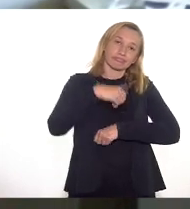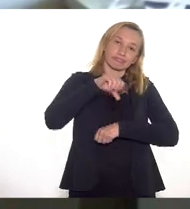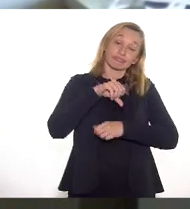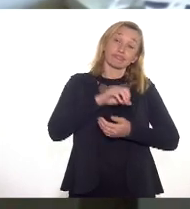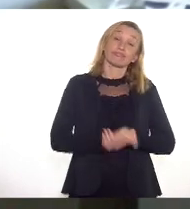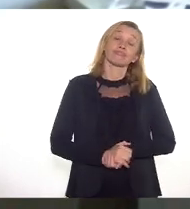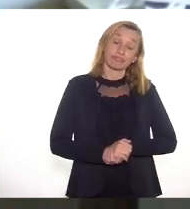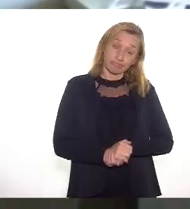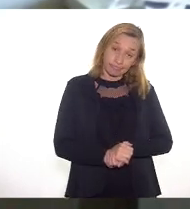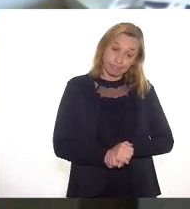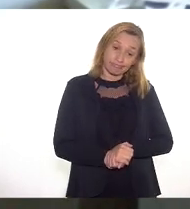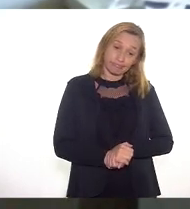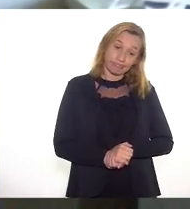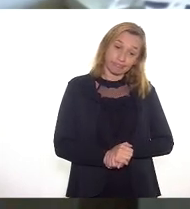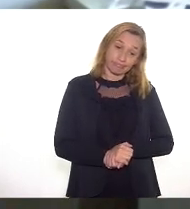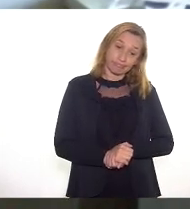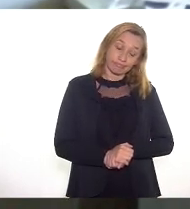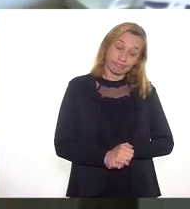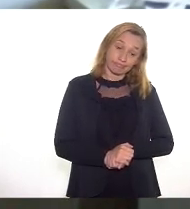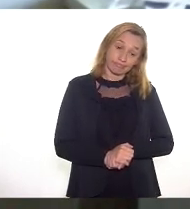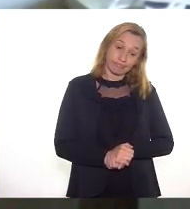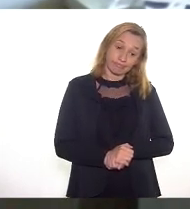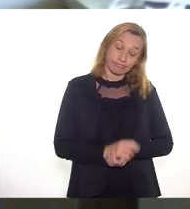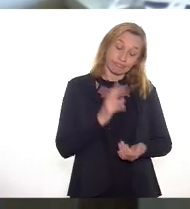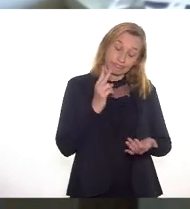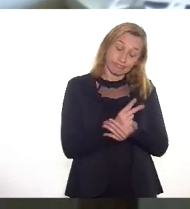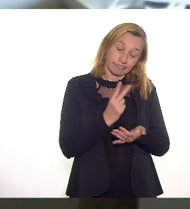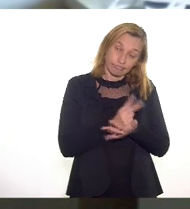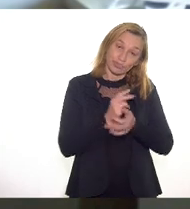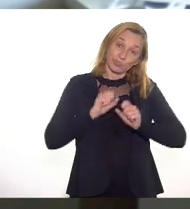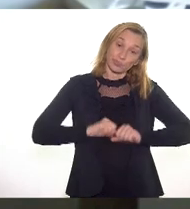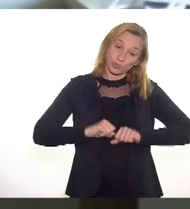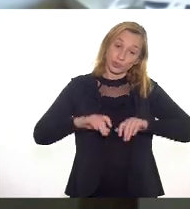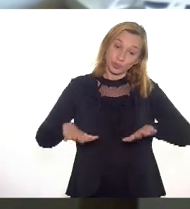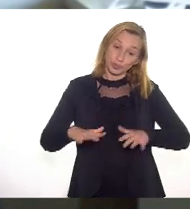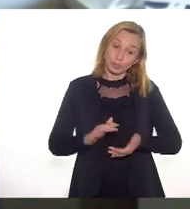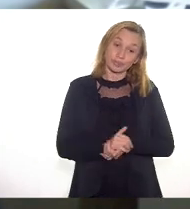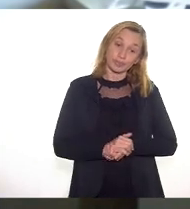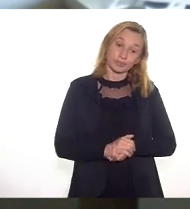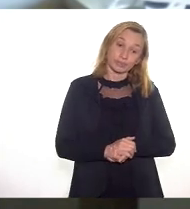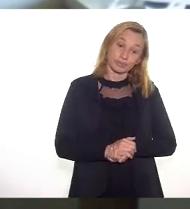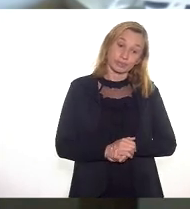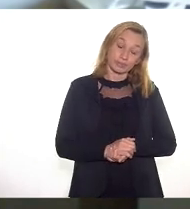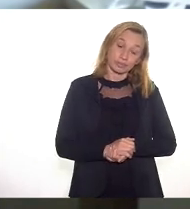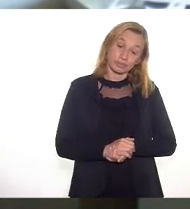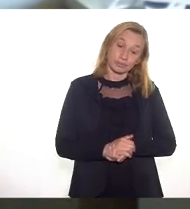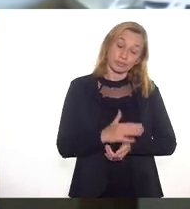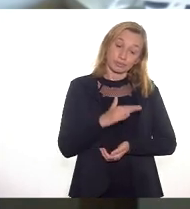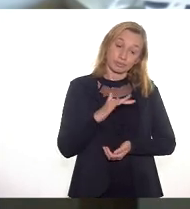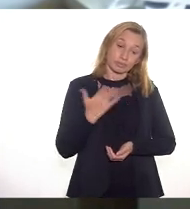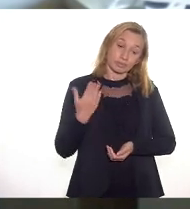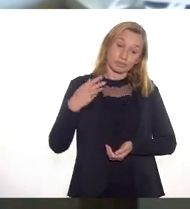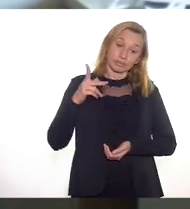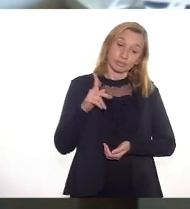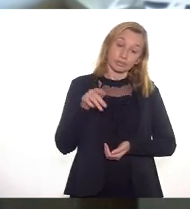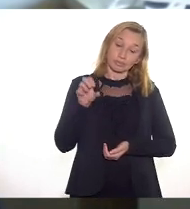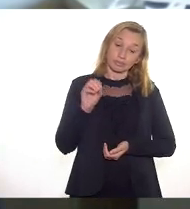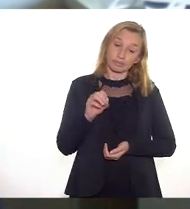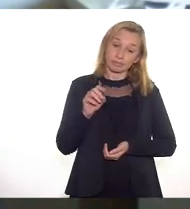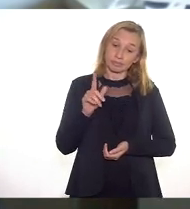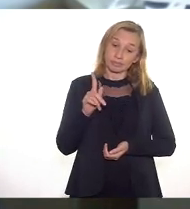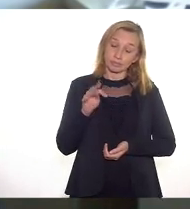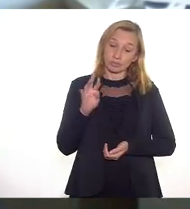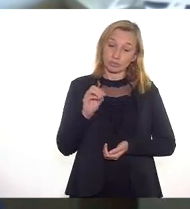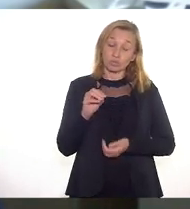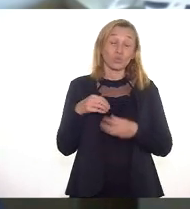Covid-19, essa mesma pandemia que nos levou o Paulo Augusto,